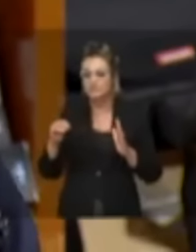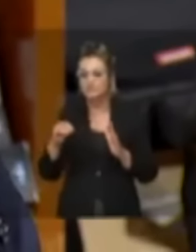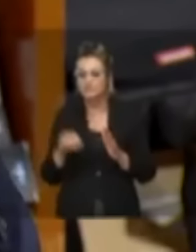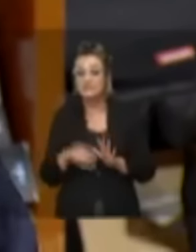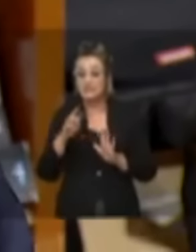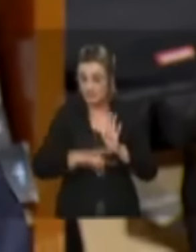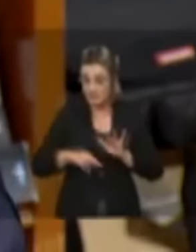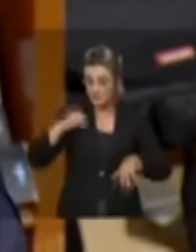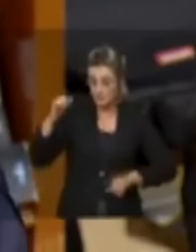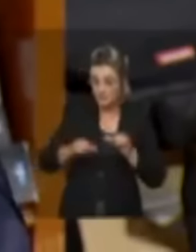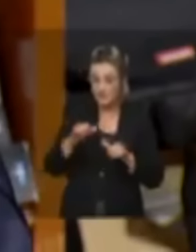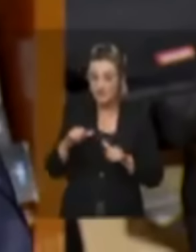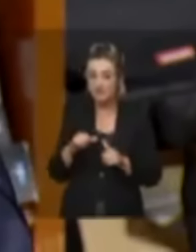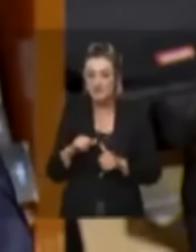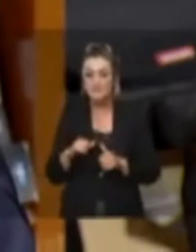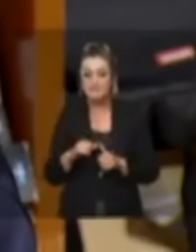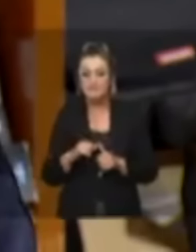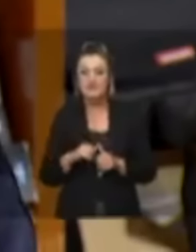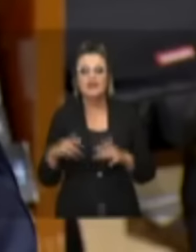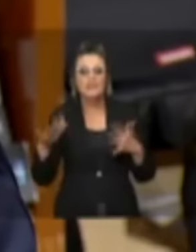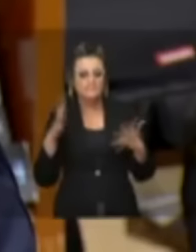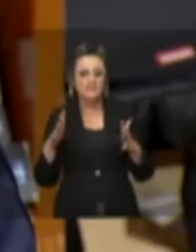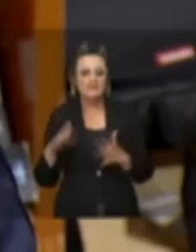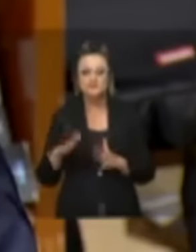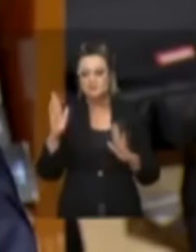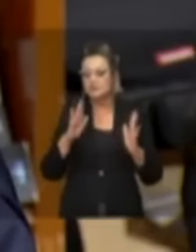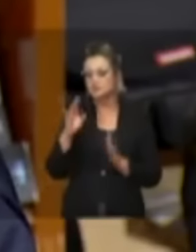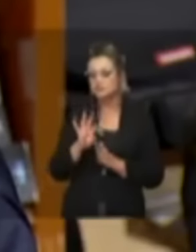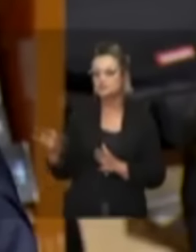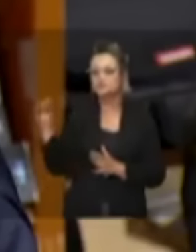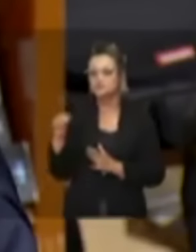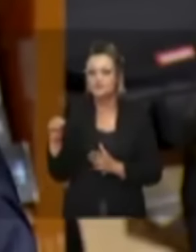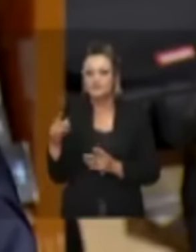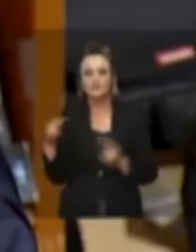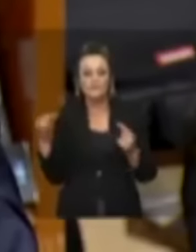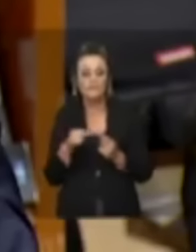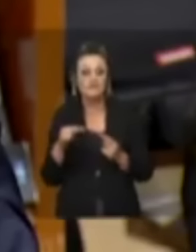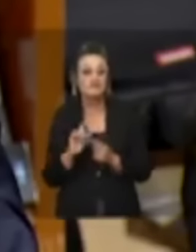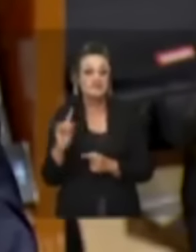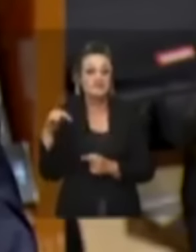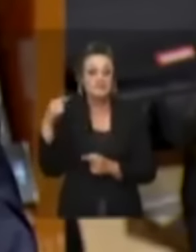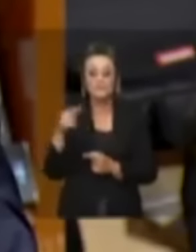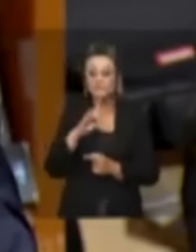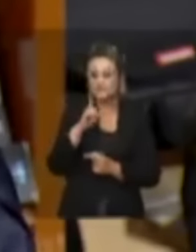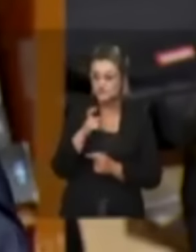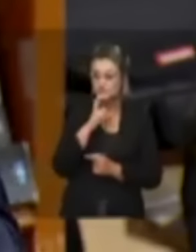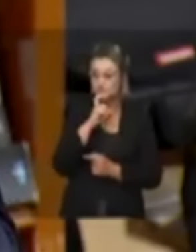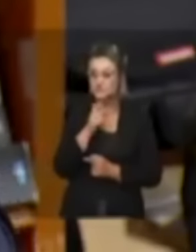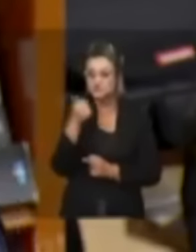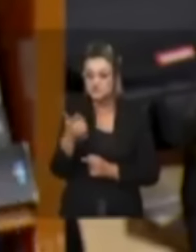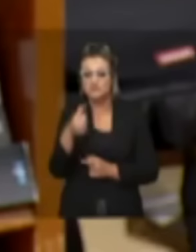regra de transição estabeleceu a média de todo o período computado a partir de julho